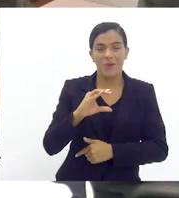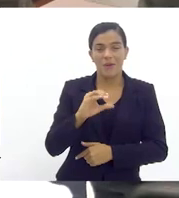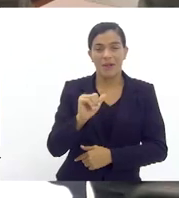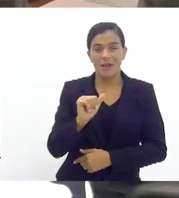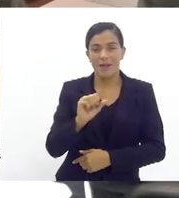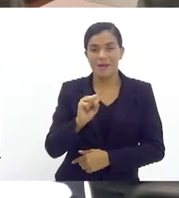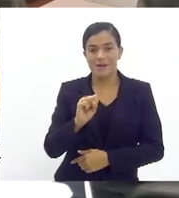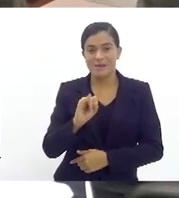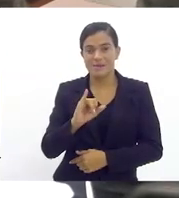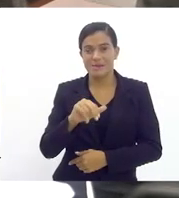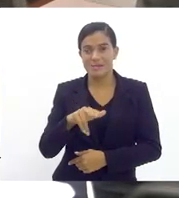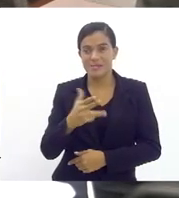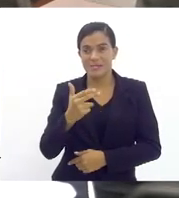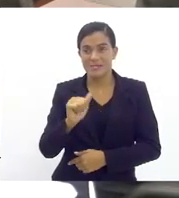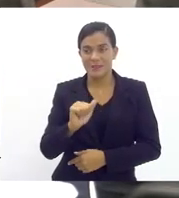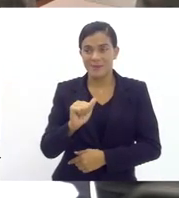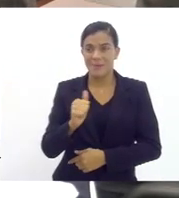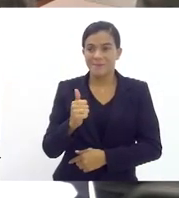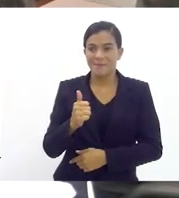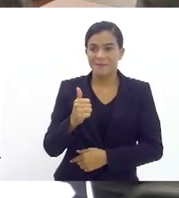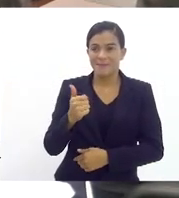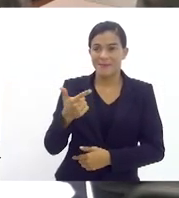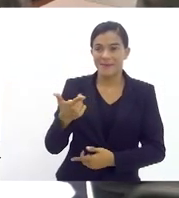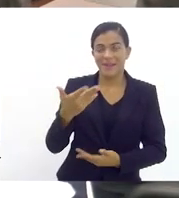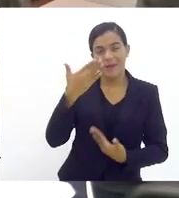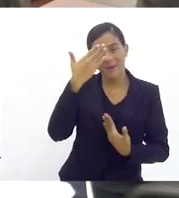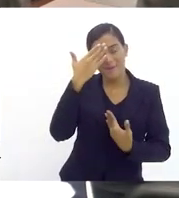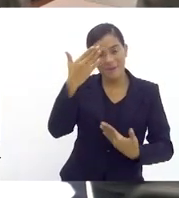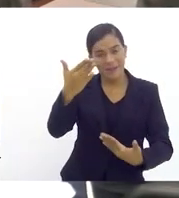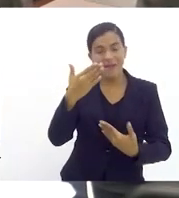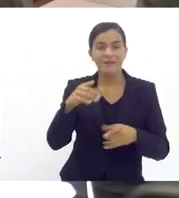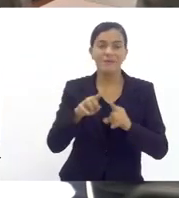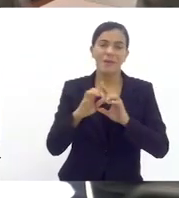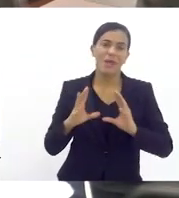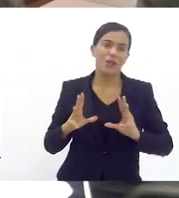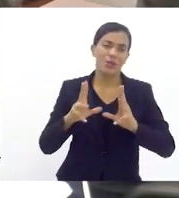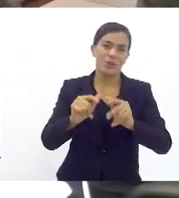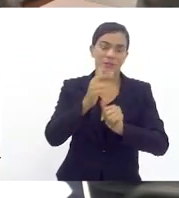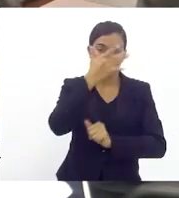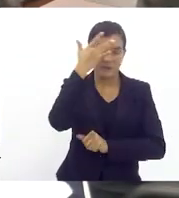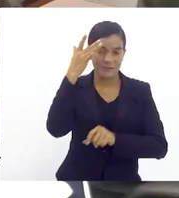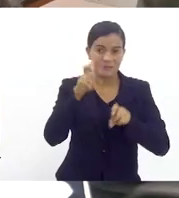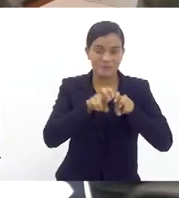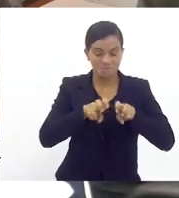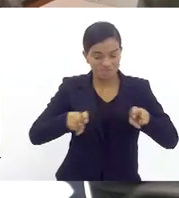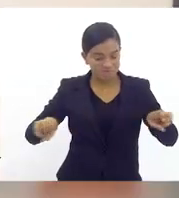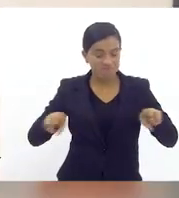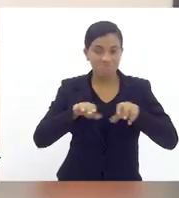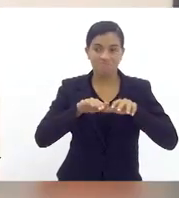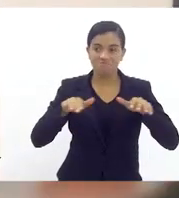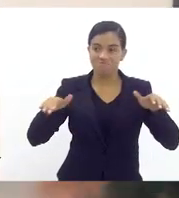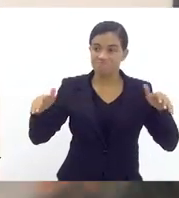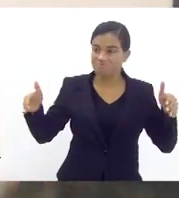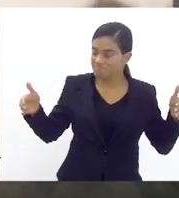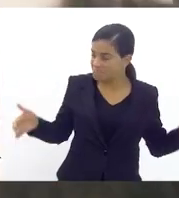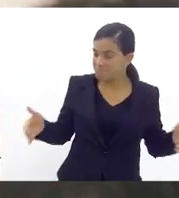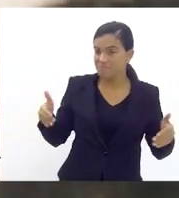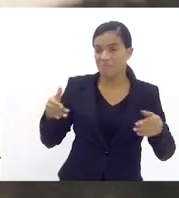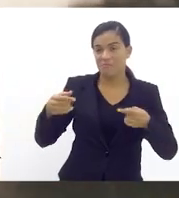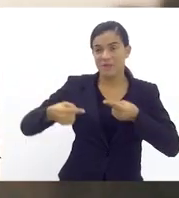com ela. Então é importante deixar isso aqui registrado. E a todas as pessoas que também estão acompanhando a mesa junto comigo para esse